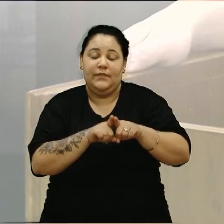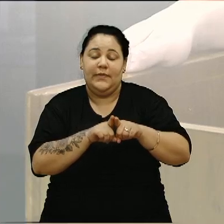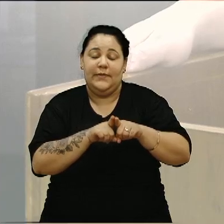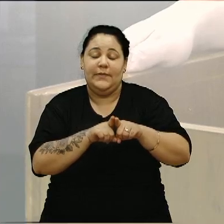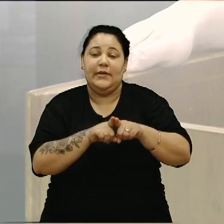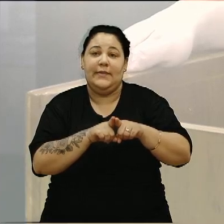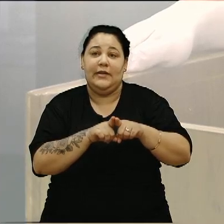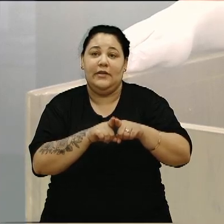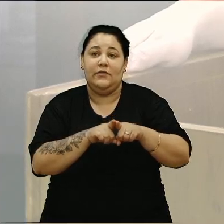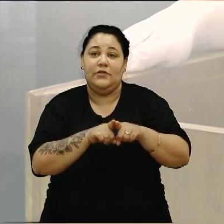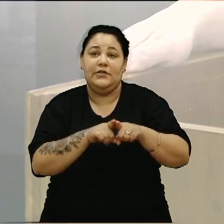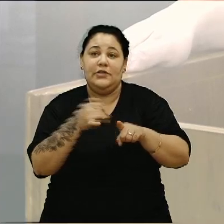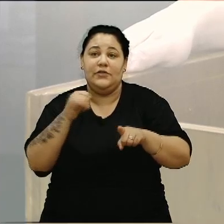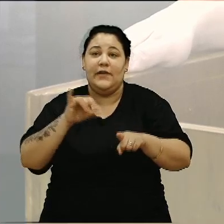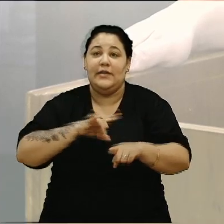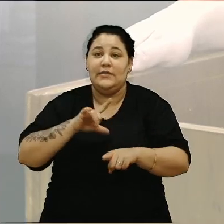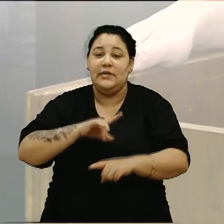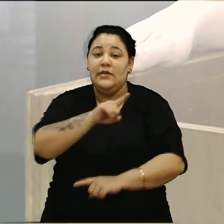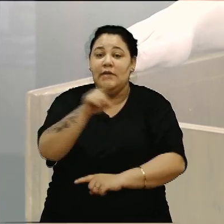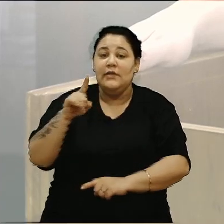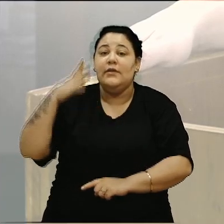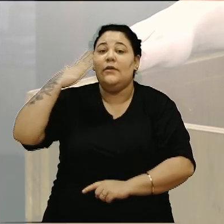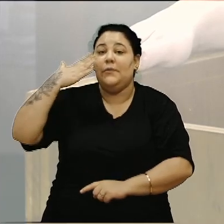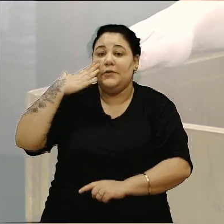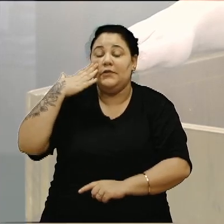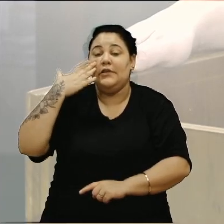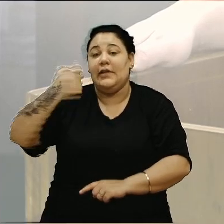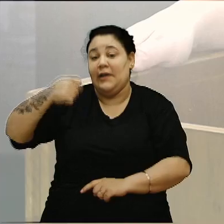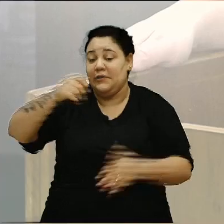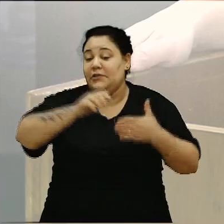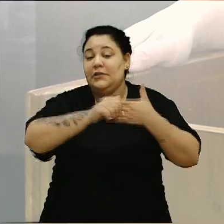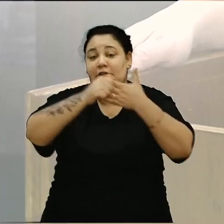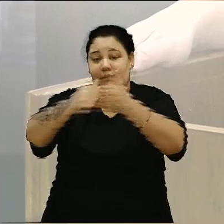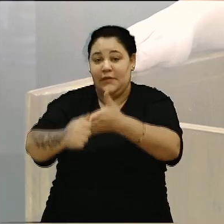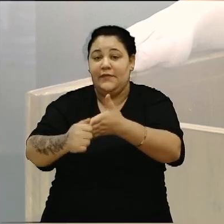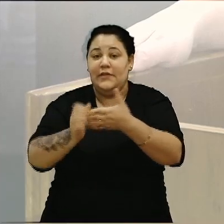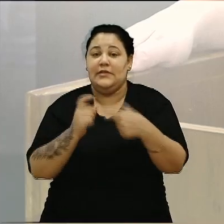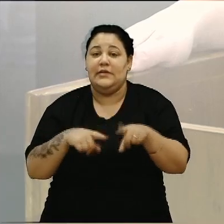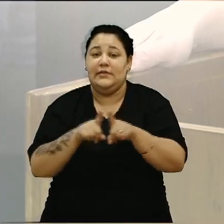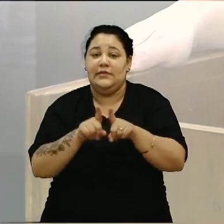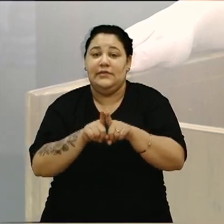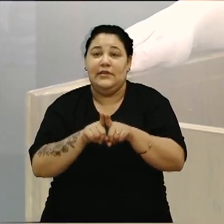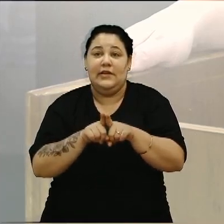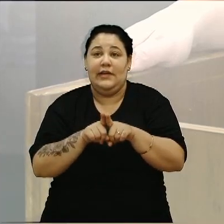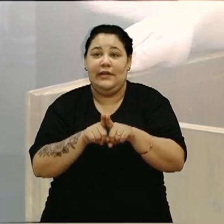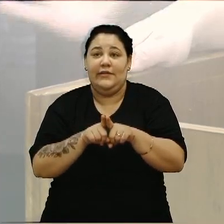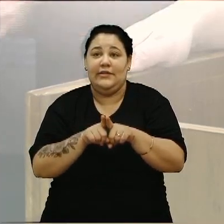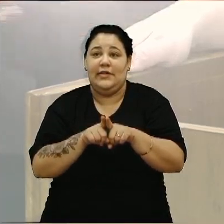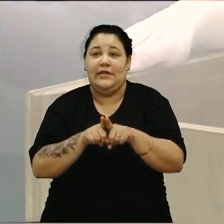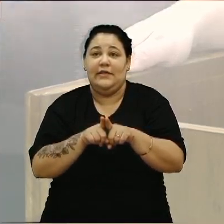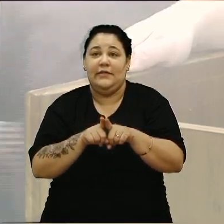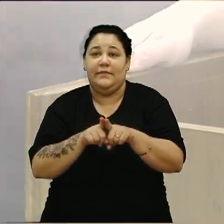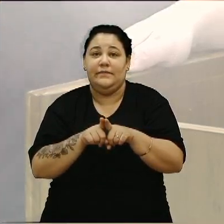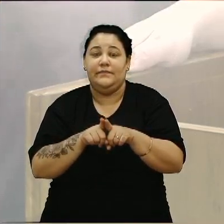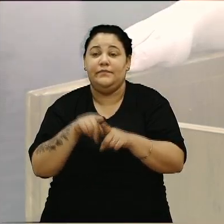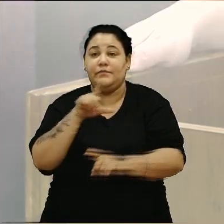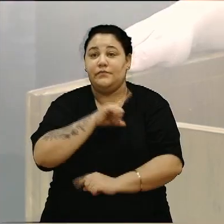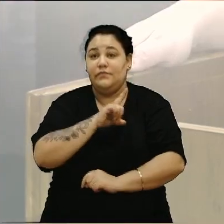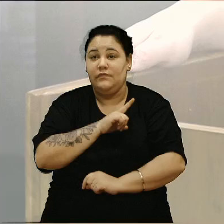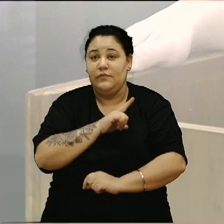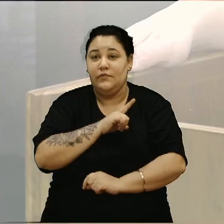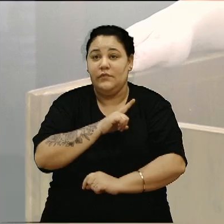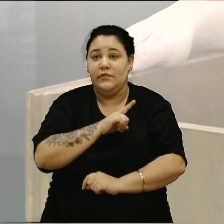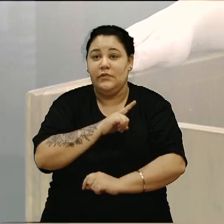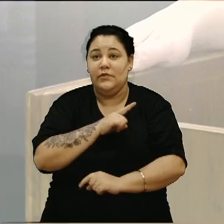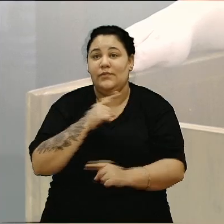o vereador Renato sabe muito bem porque esteve lá acompanhando. Então já houve um erro, tá? Porque se tivessem baixado